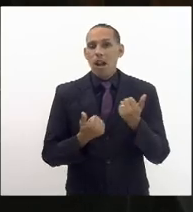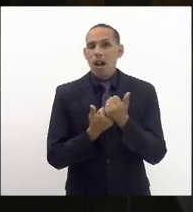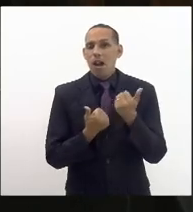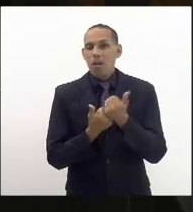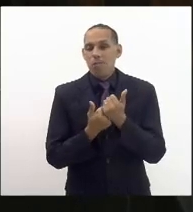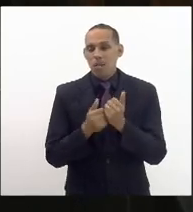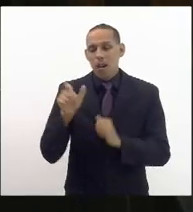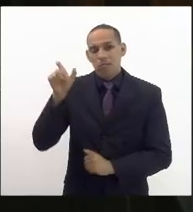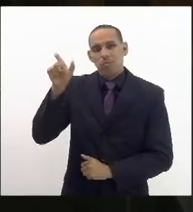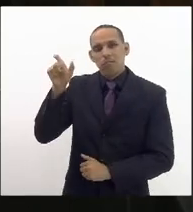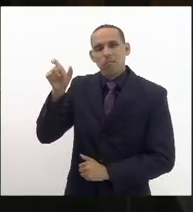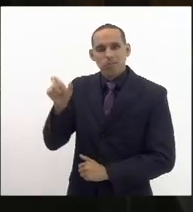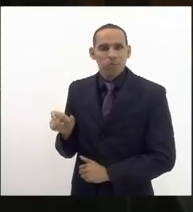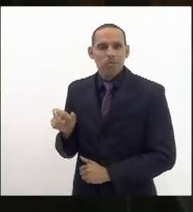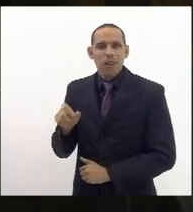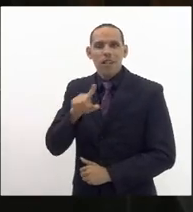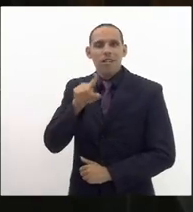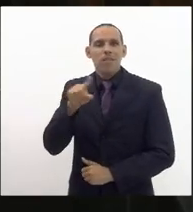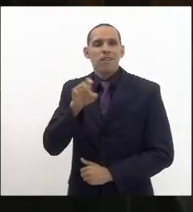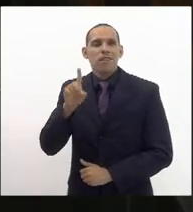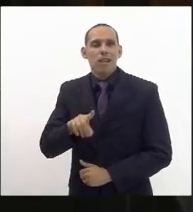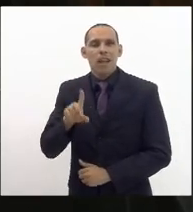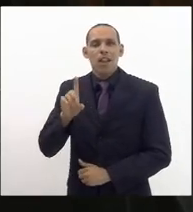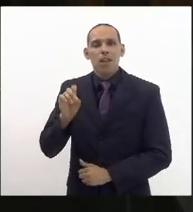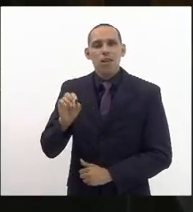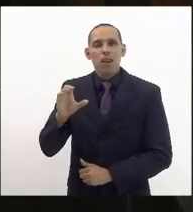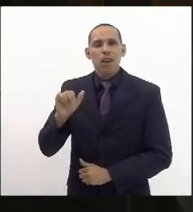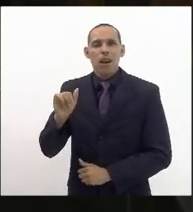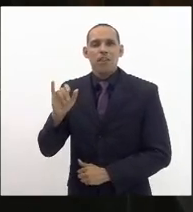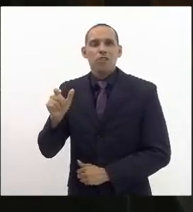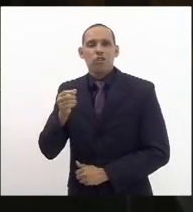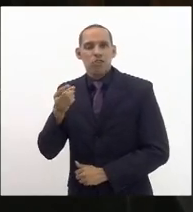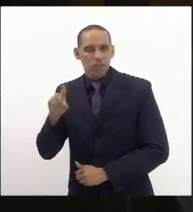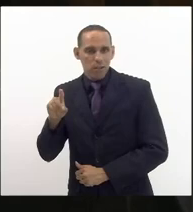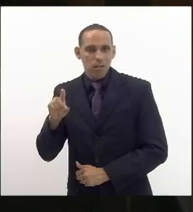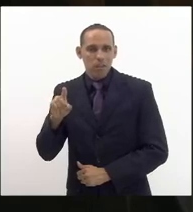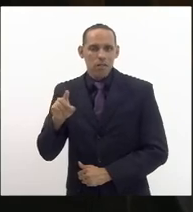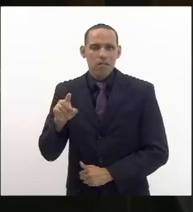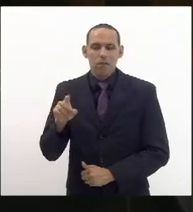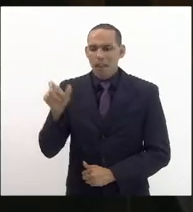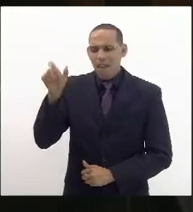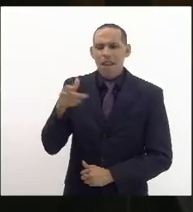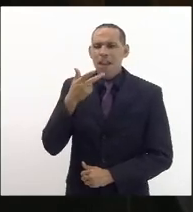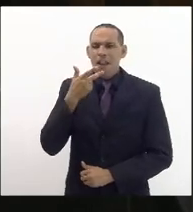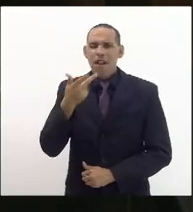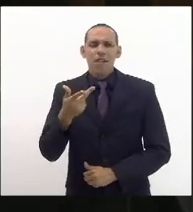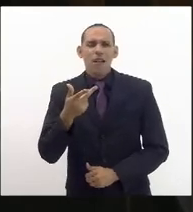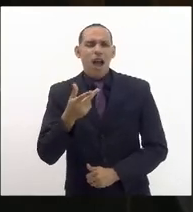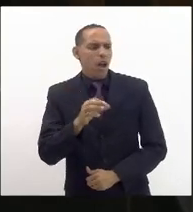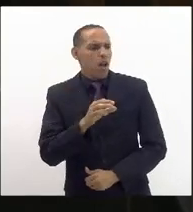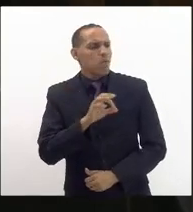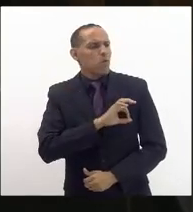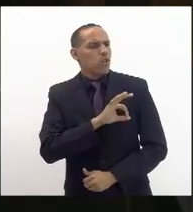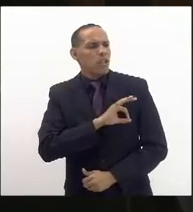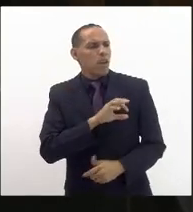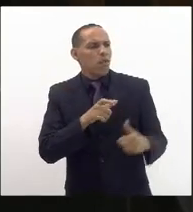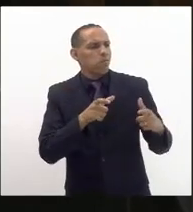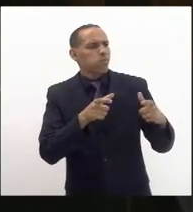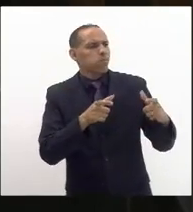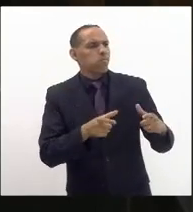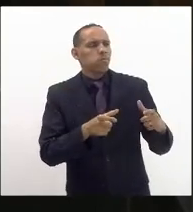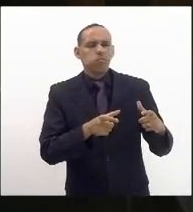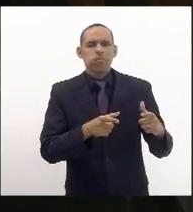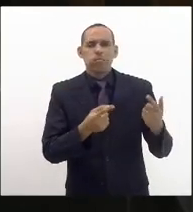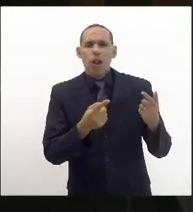do Caixão da polícia da política do Rio de Janeiro. Aquele mesmo indivíduo que diz odiar a polícia, querer